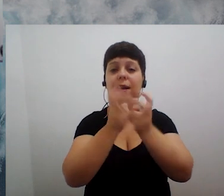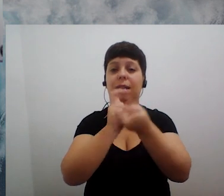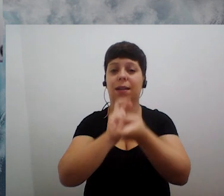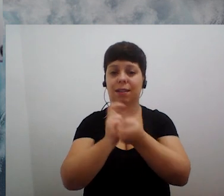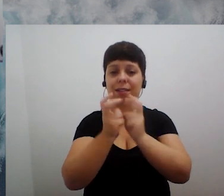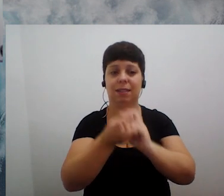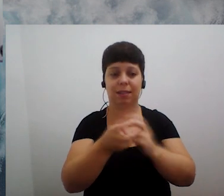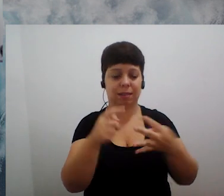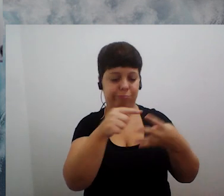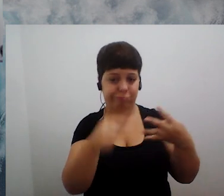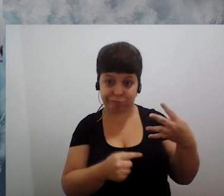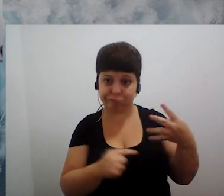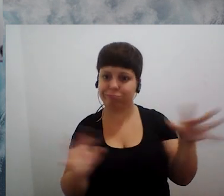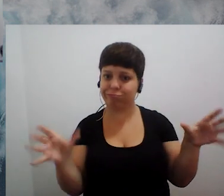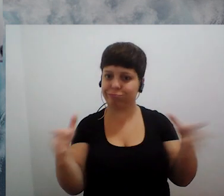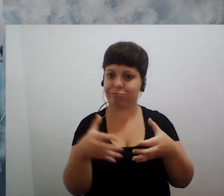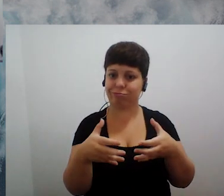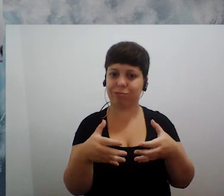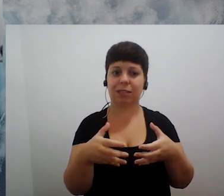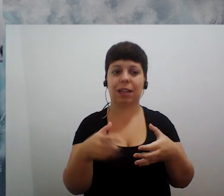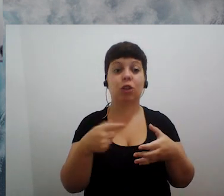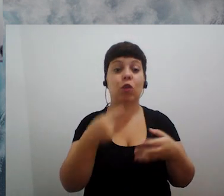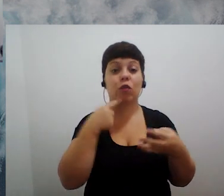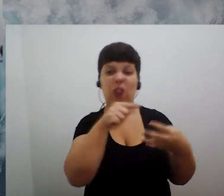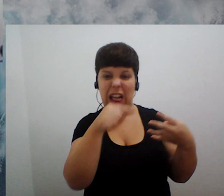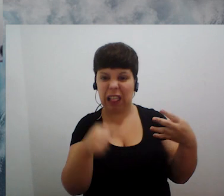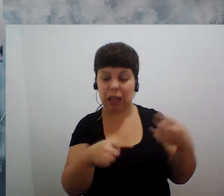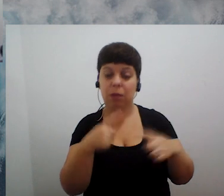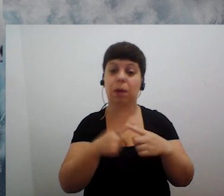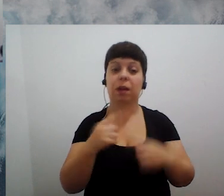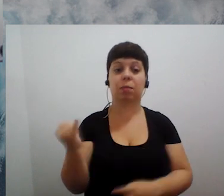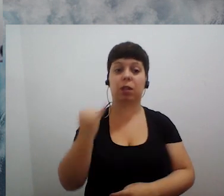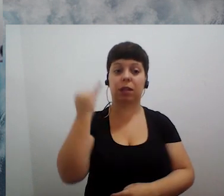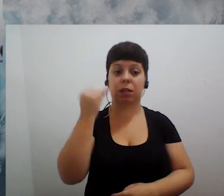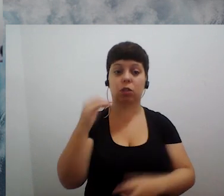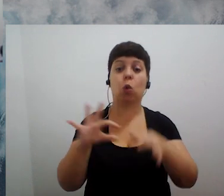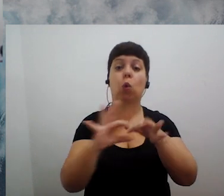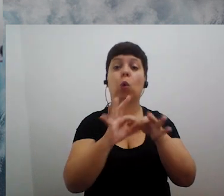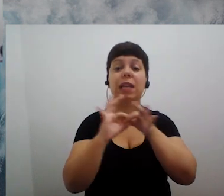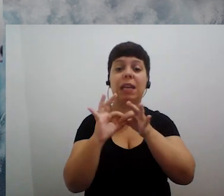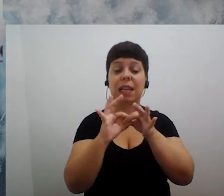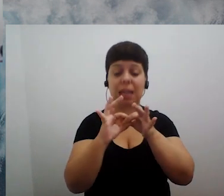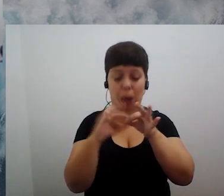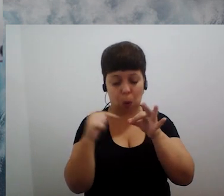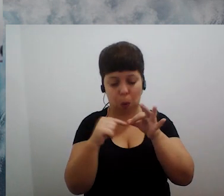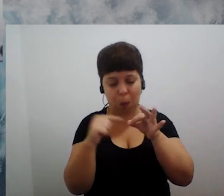capoeira. E aí, assim, estou contextualizando tudo isso, porque acho que é importante pontuar que a gente enxerga a união como